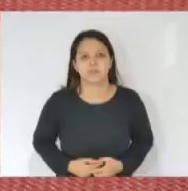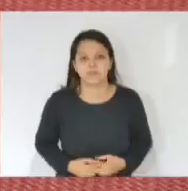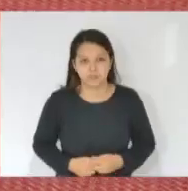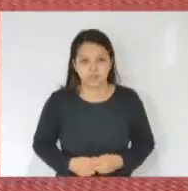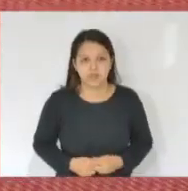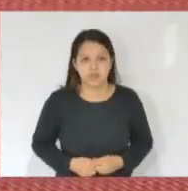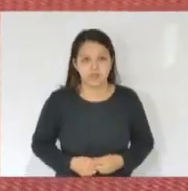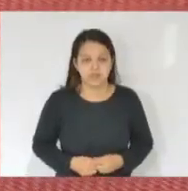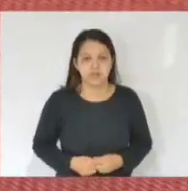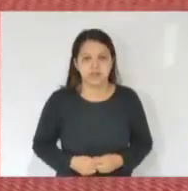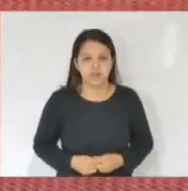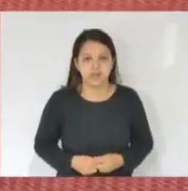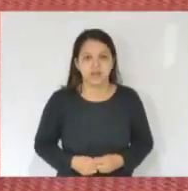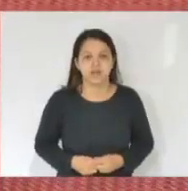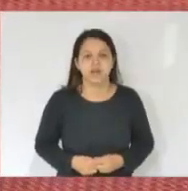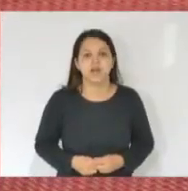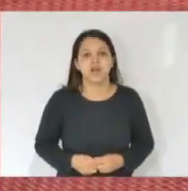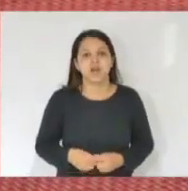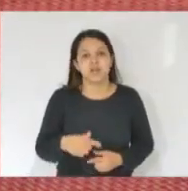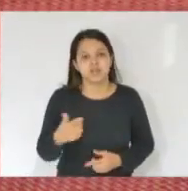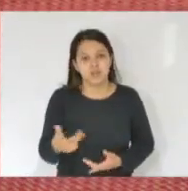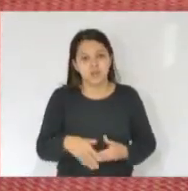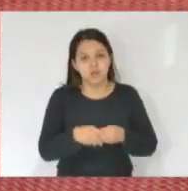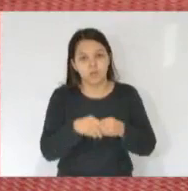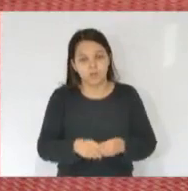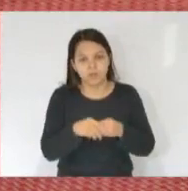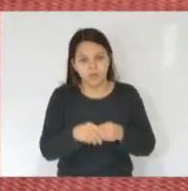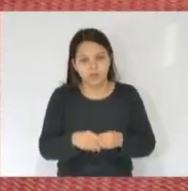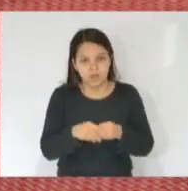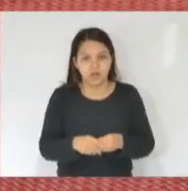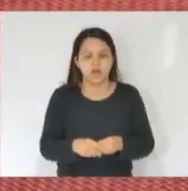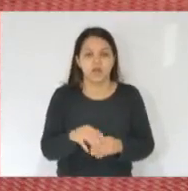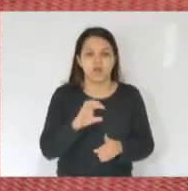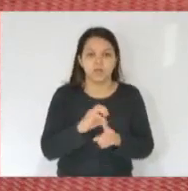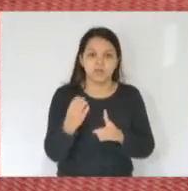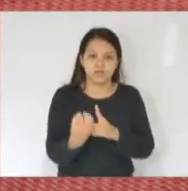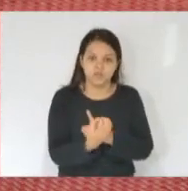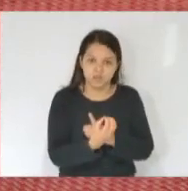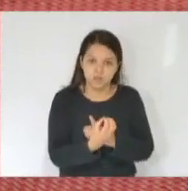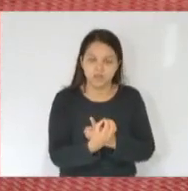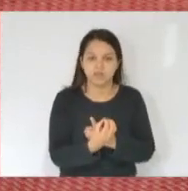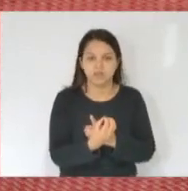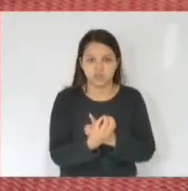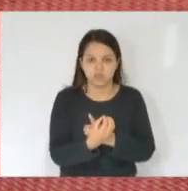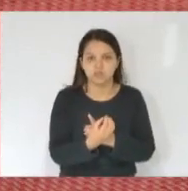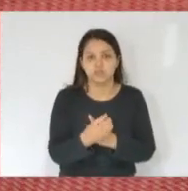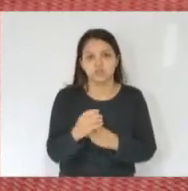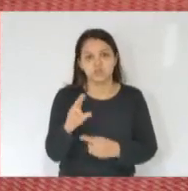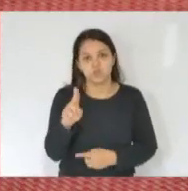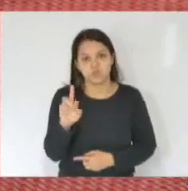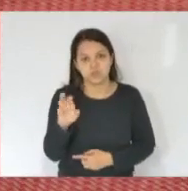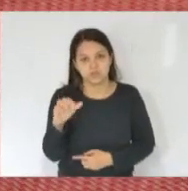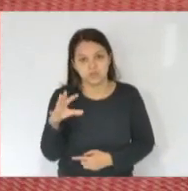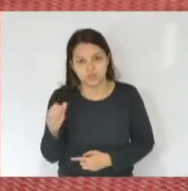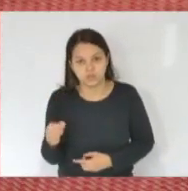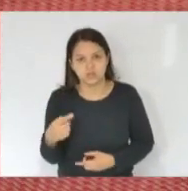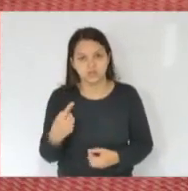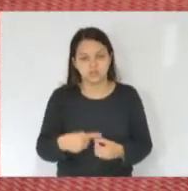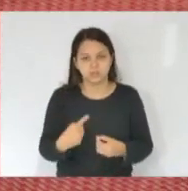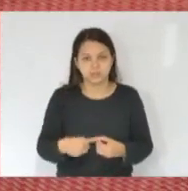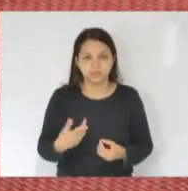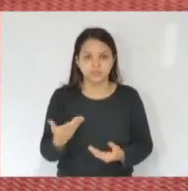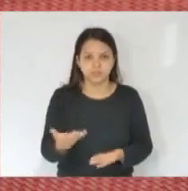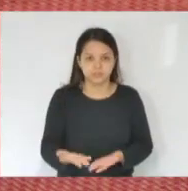tudo, cumprimentar a comunidade de Uruçanga e a administração municipal, na pessoa do prefeito Gustavo